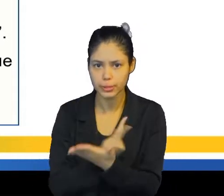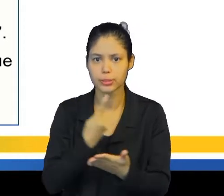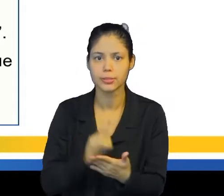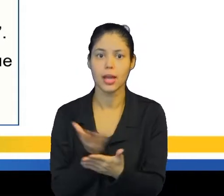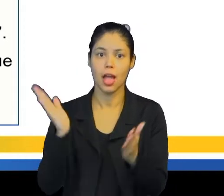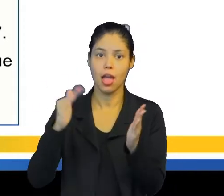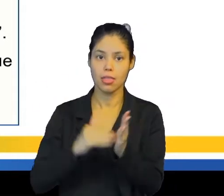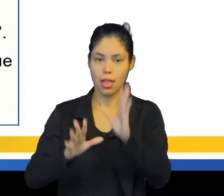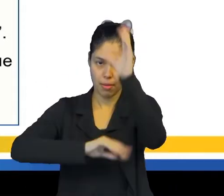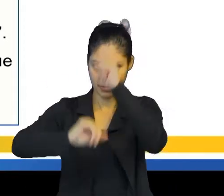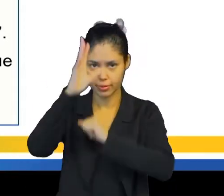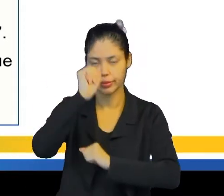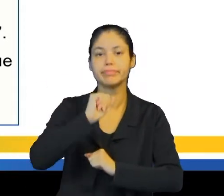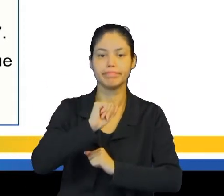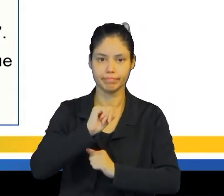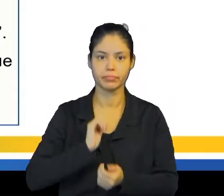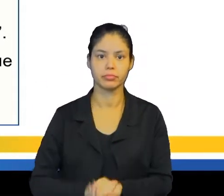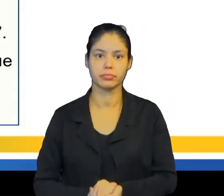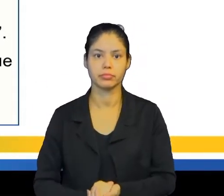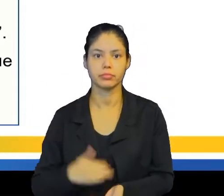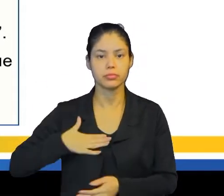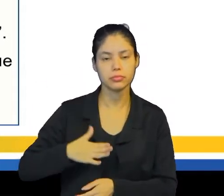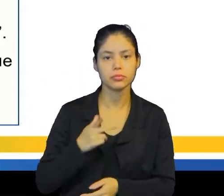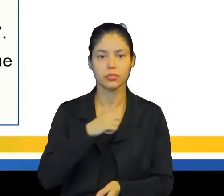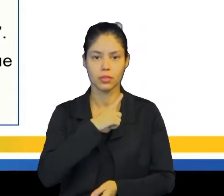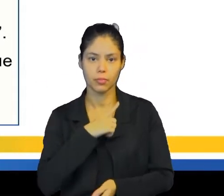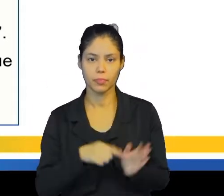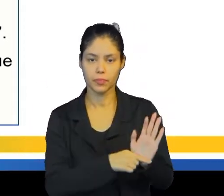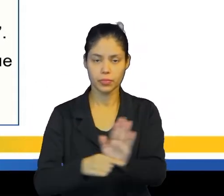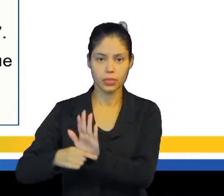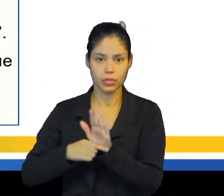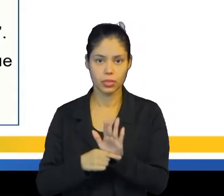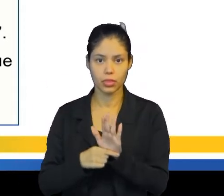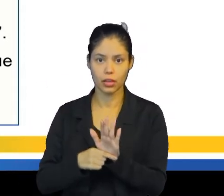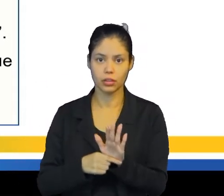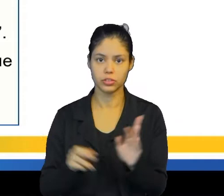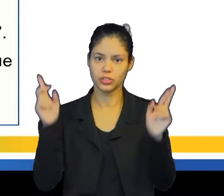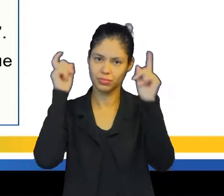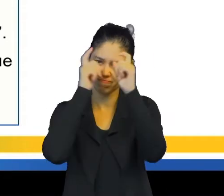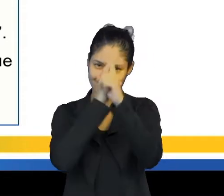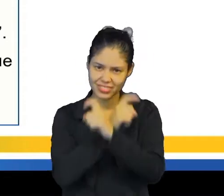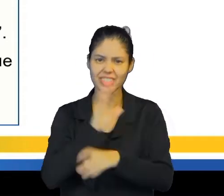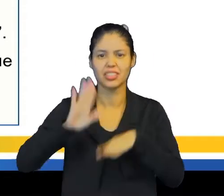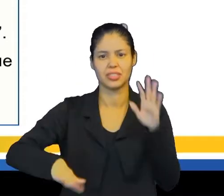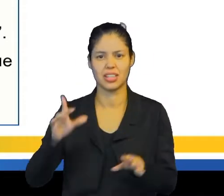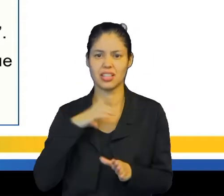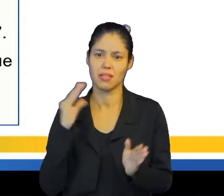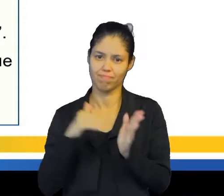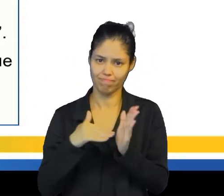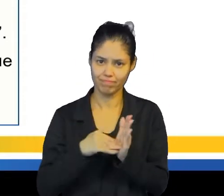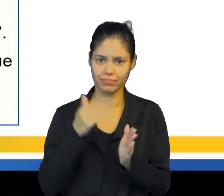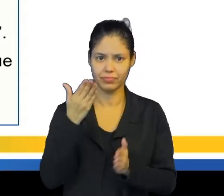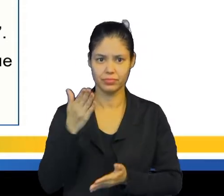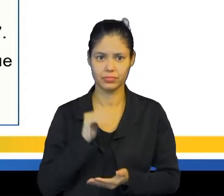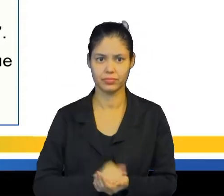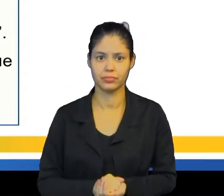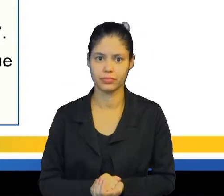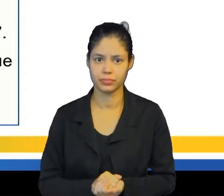decida aprender a lição. A vida lhe tira do caminho, lhe apresenta encruzilhadas que até